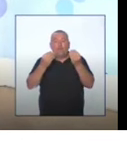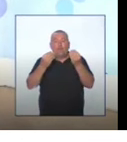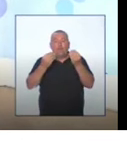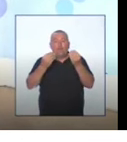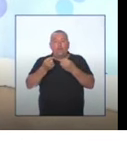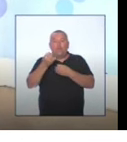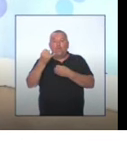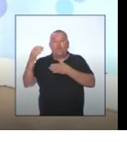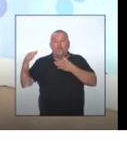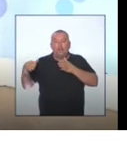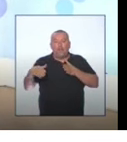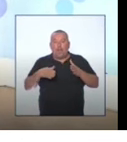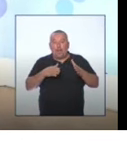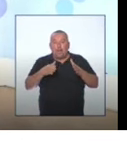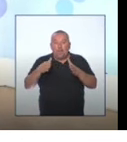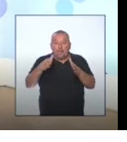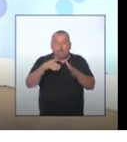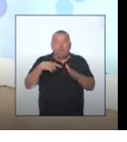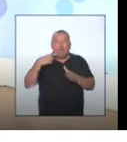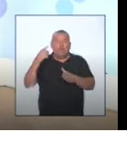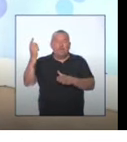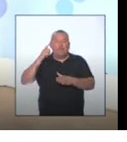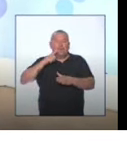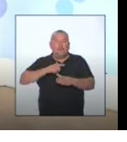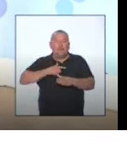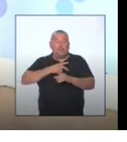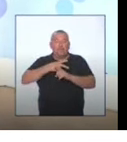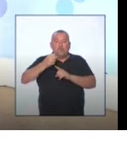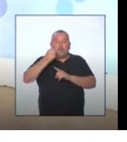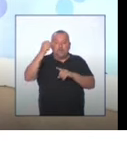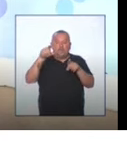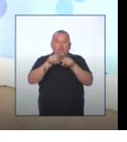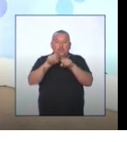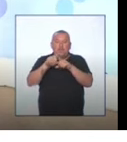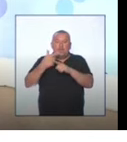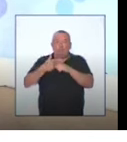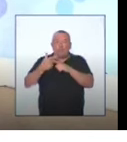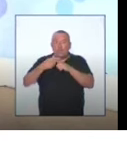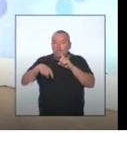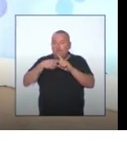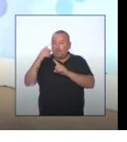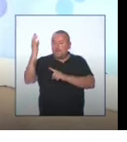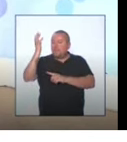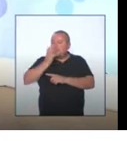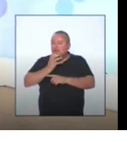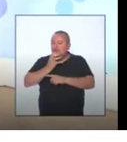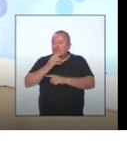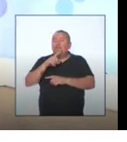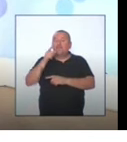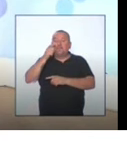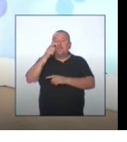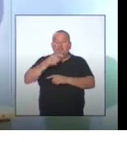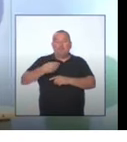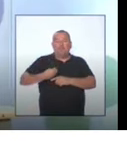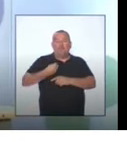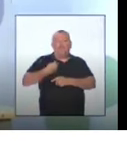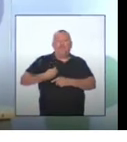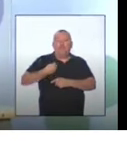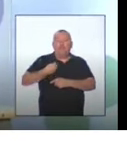Quais são os caminhos que vocês superaram isso e quais foram os problemas mais graves que vocês, então,